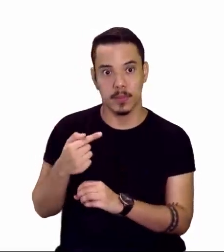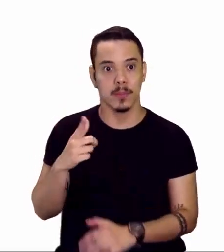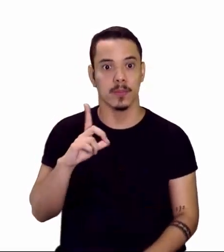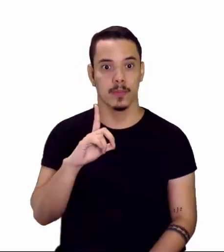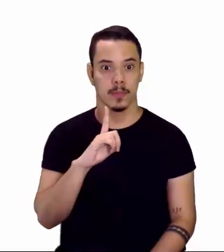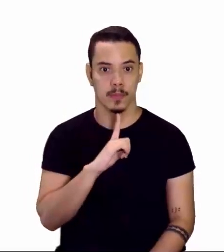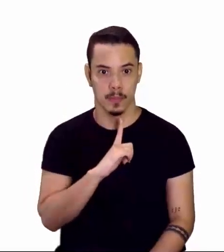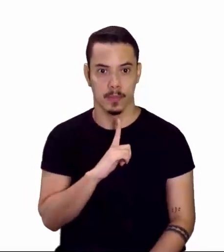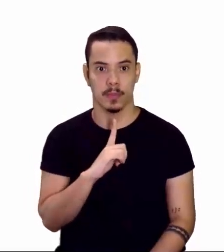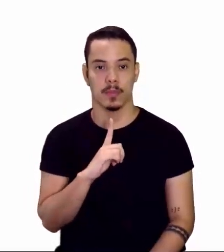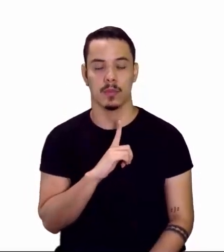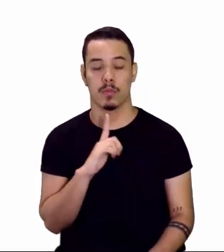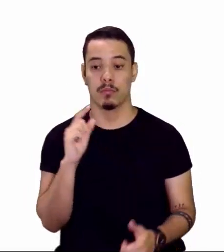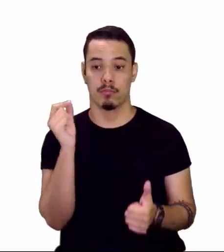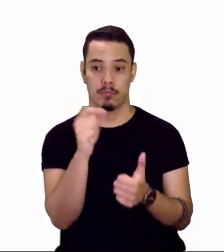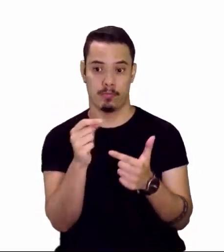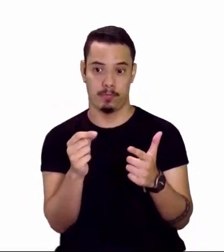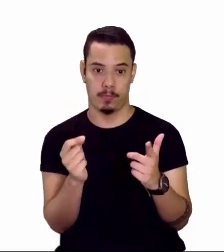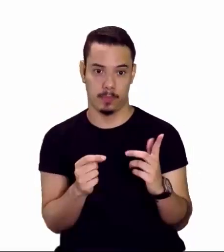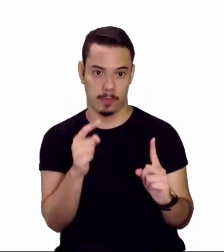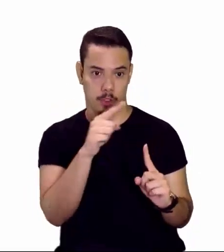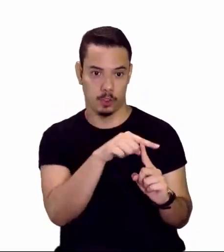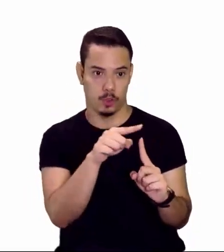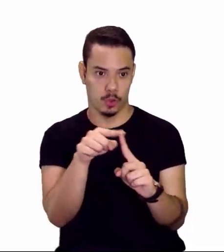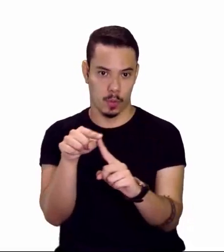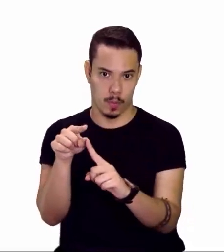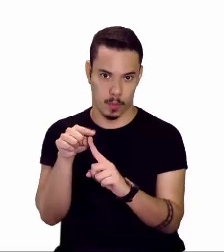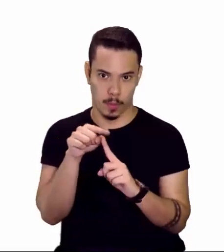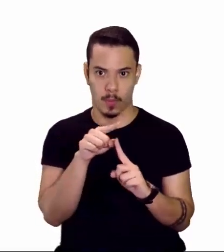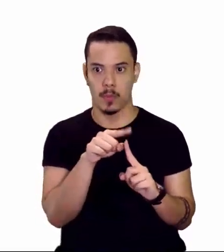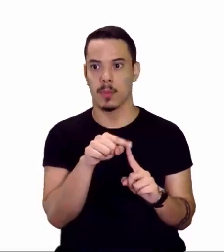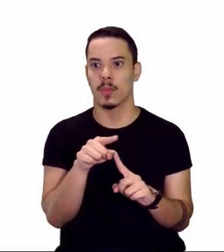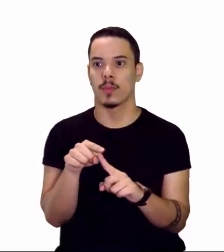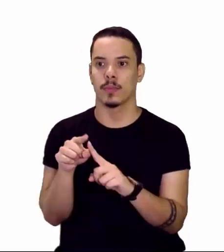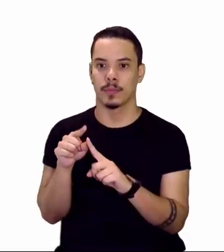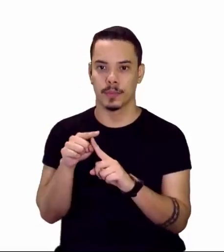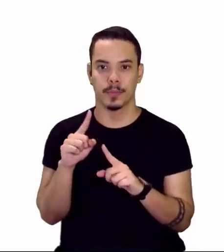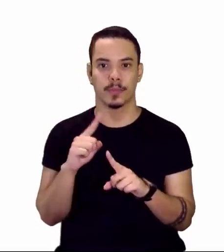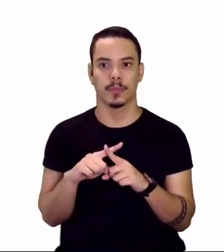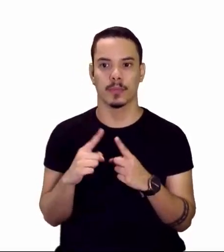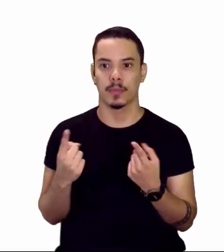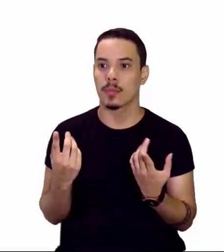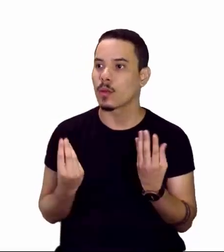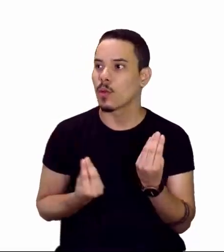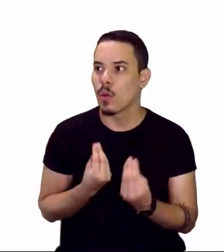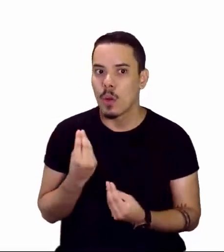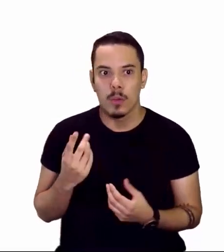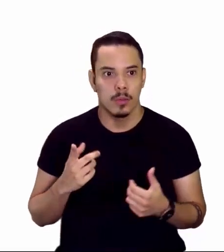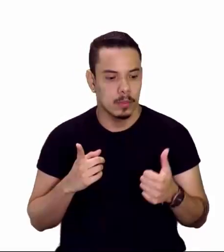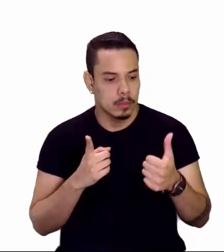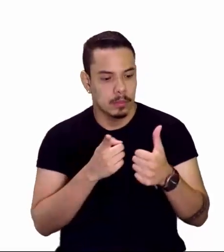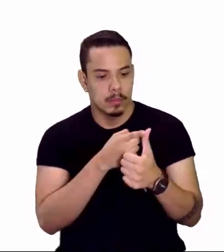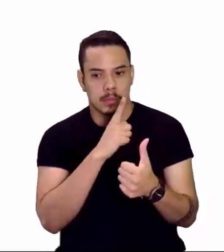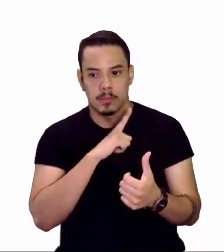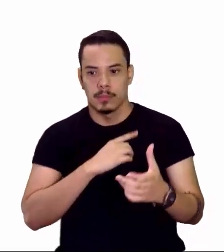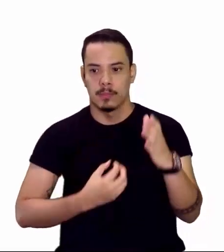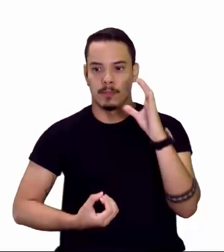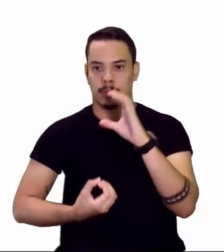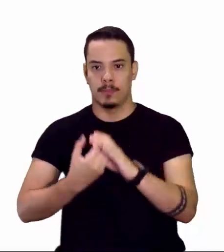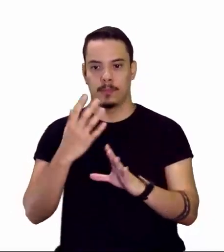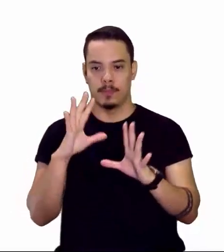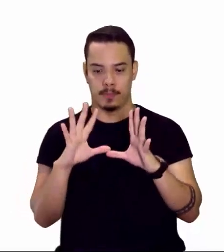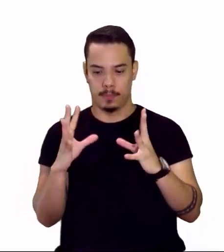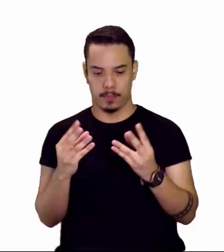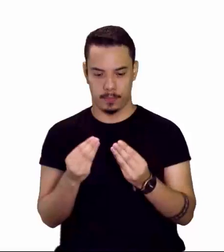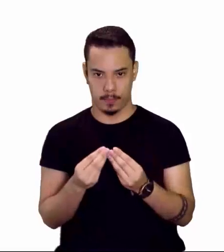realizam vários tipos de ligações. Nas ligações do tipo covalente, temos a formação de